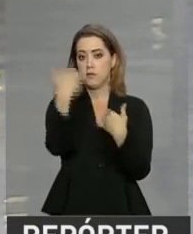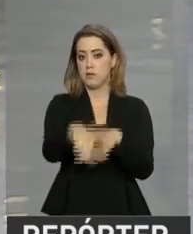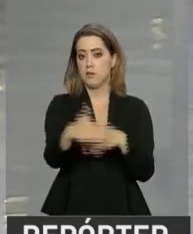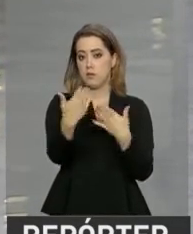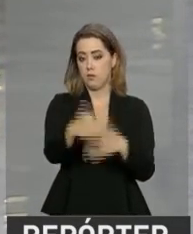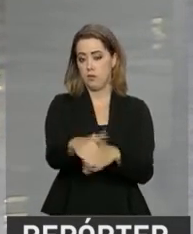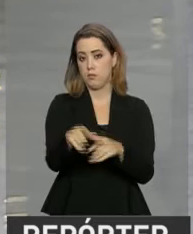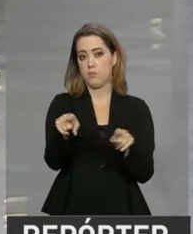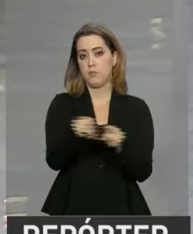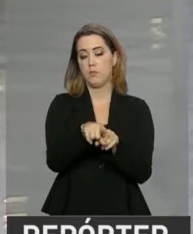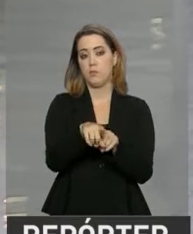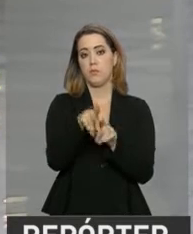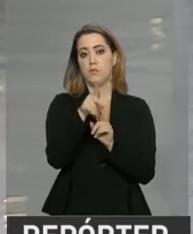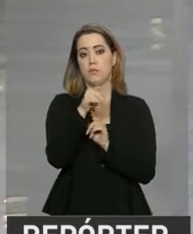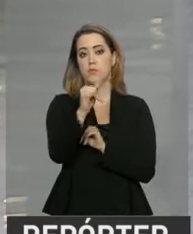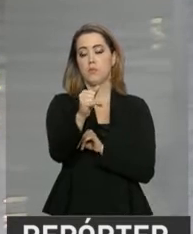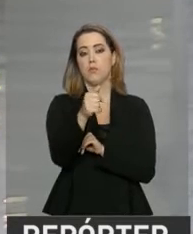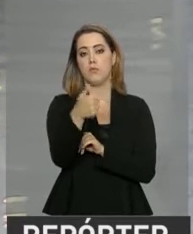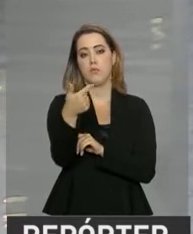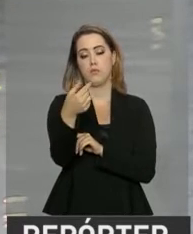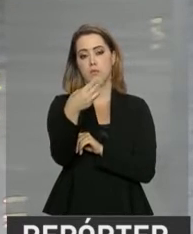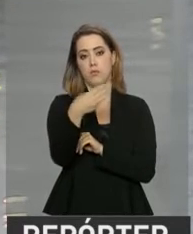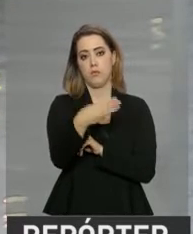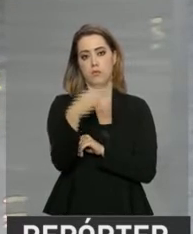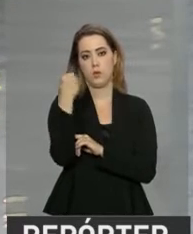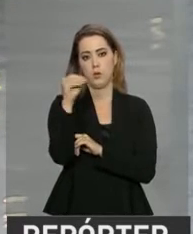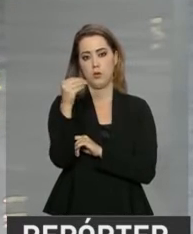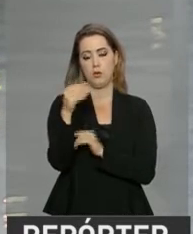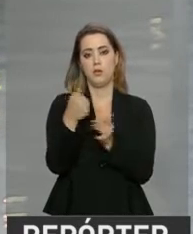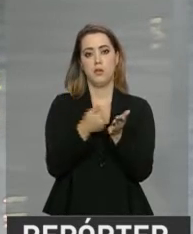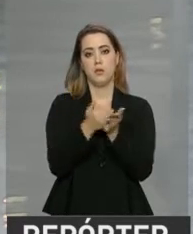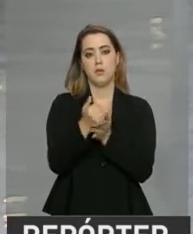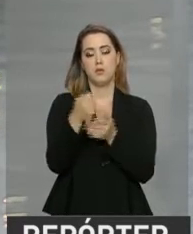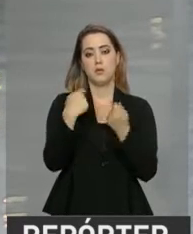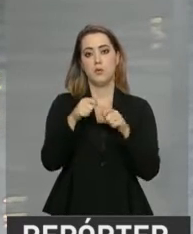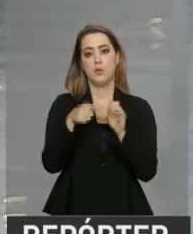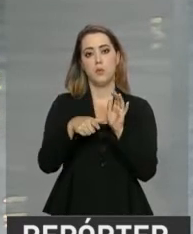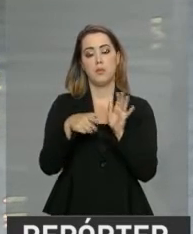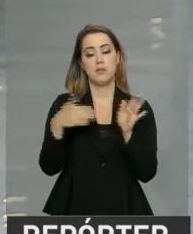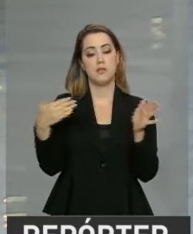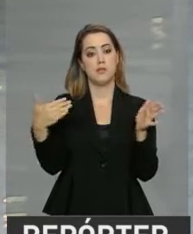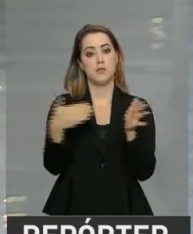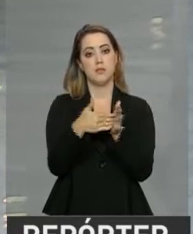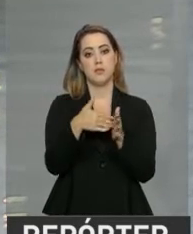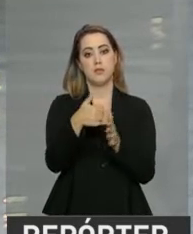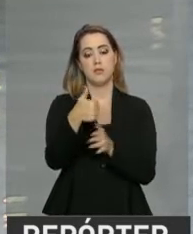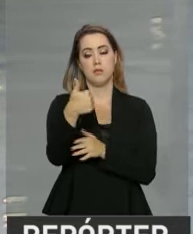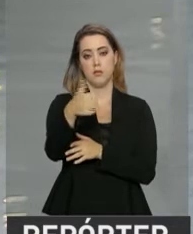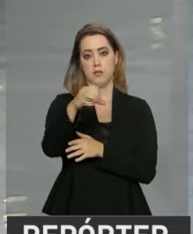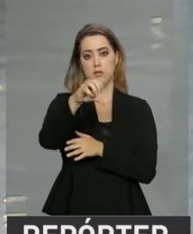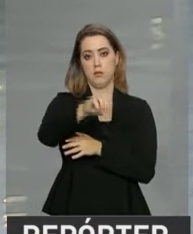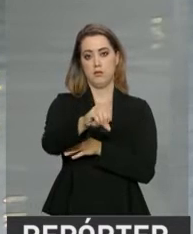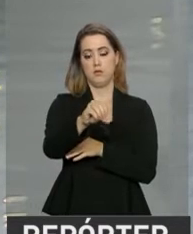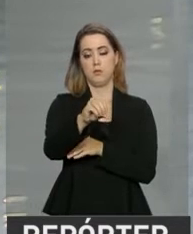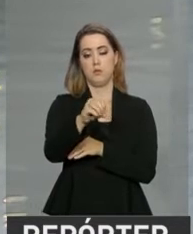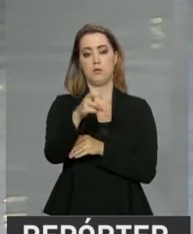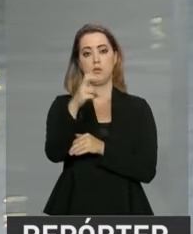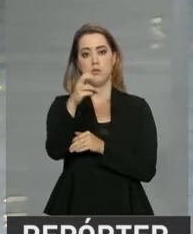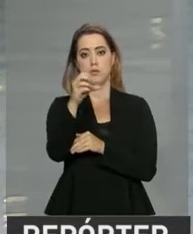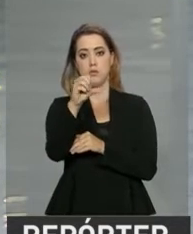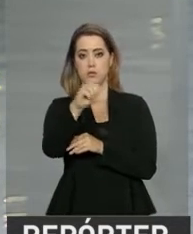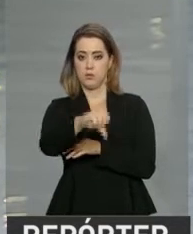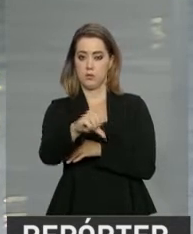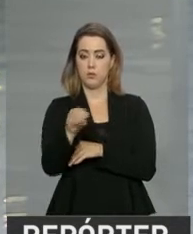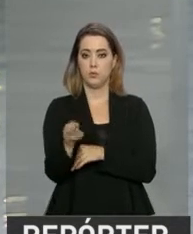dia 23 de outubro, o início do exame deve começar às 19 horas e 59 minutos. E ele deve ser entregue